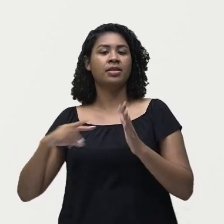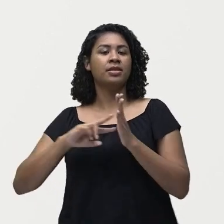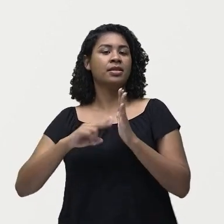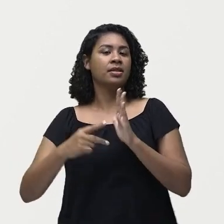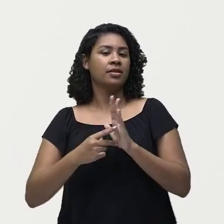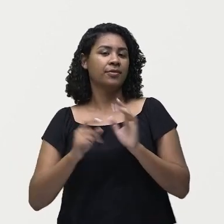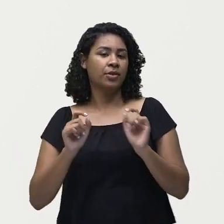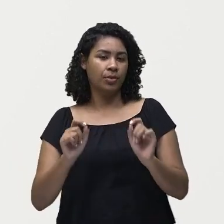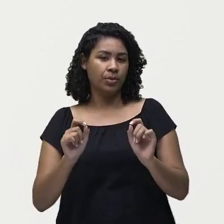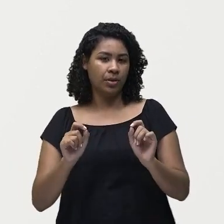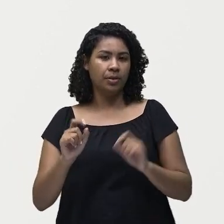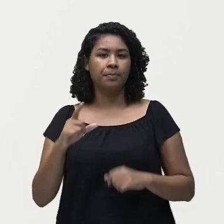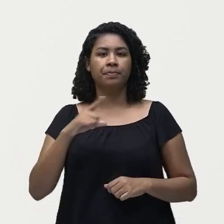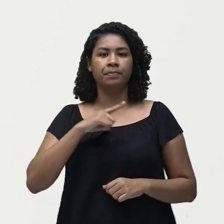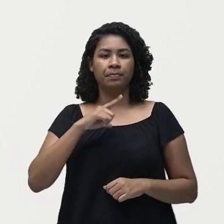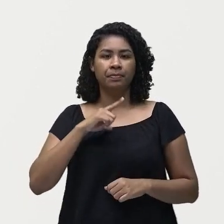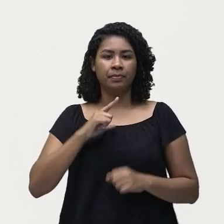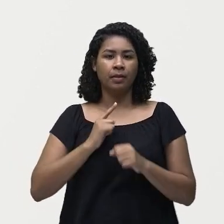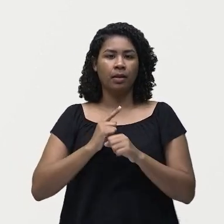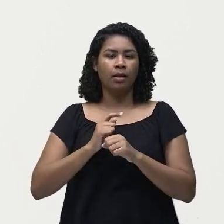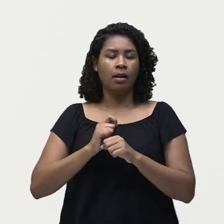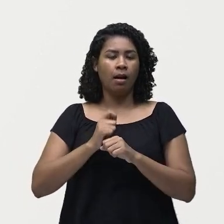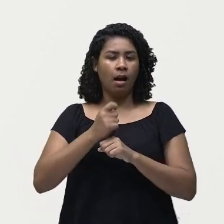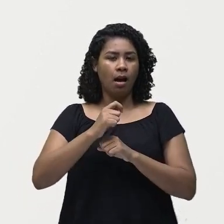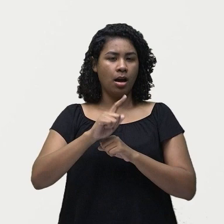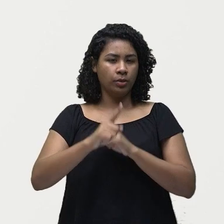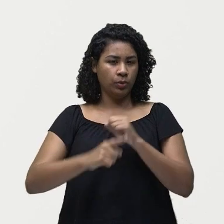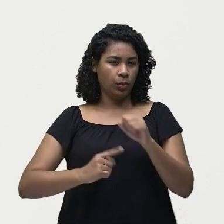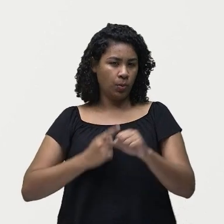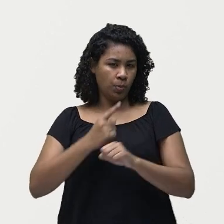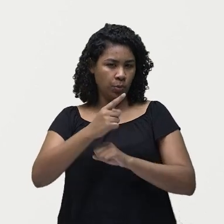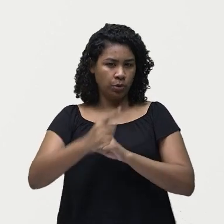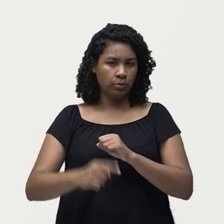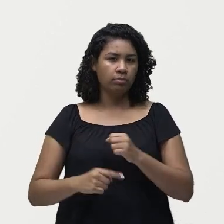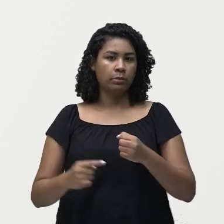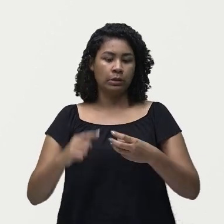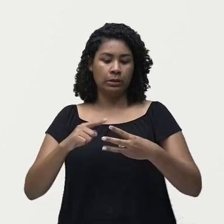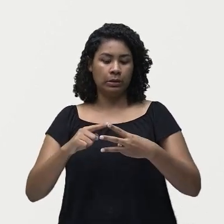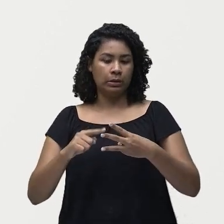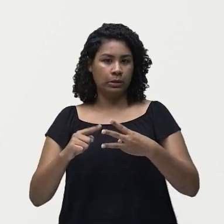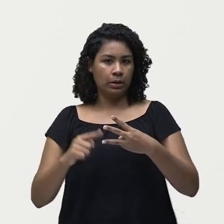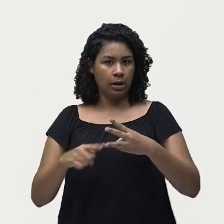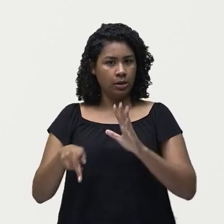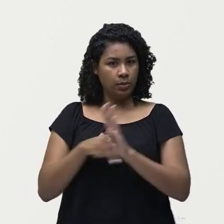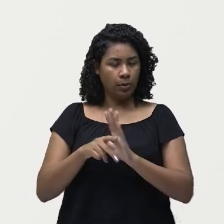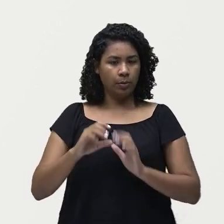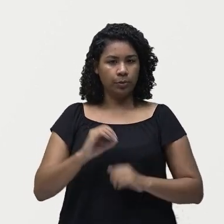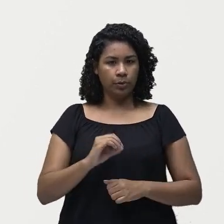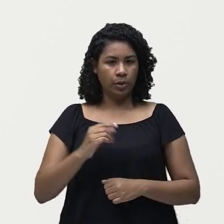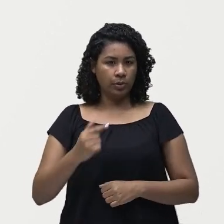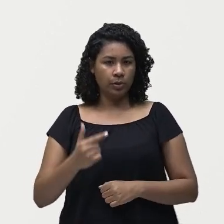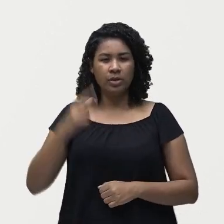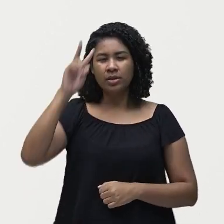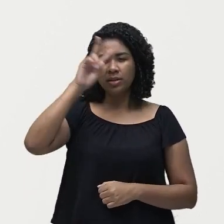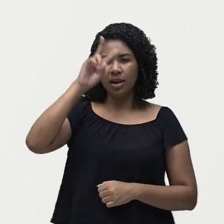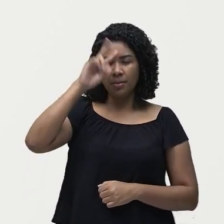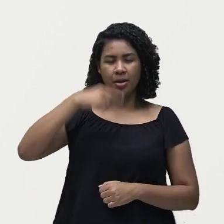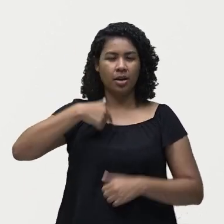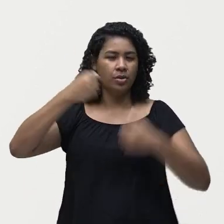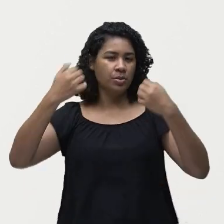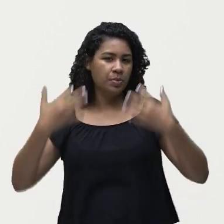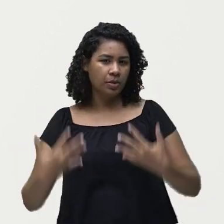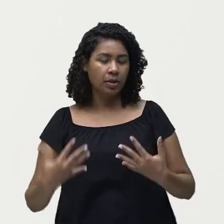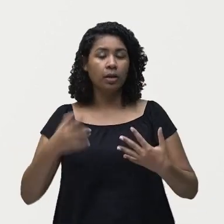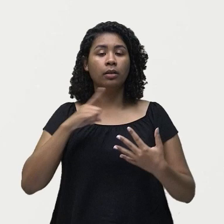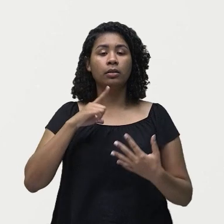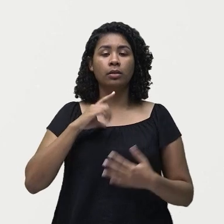tem 3 átomos de oxigênio. Lembram do oxigênio que a gente falou para vocês? Qual a importância do oxigênio? A gente